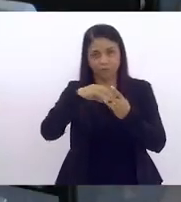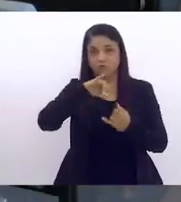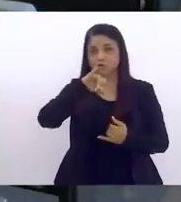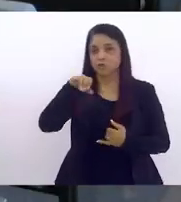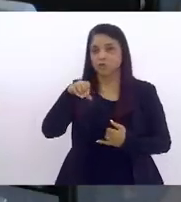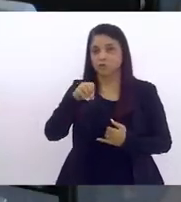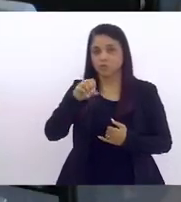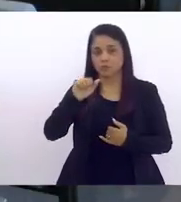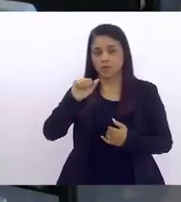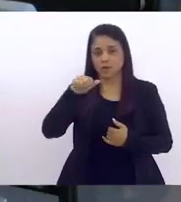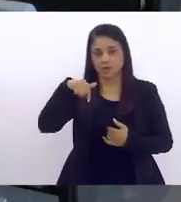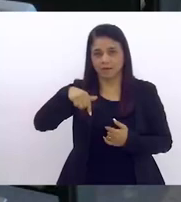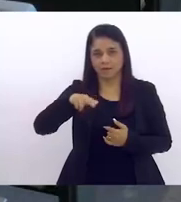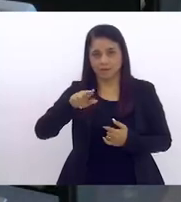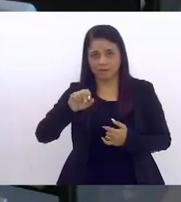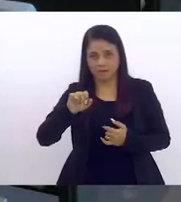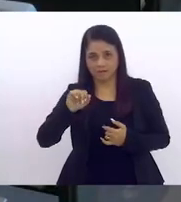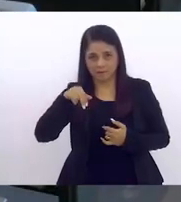também.